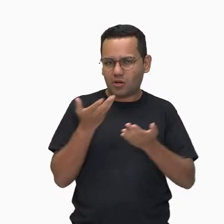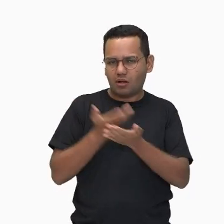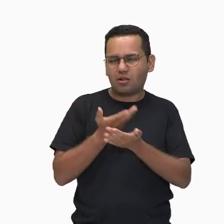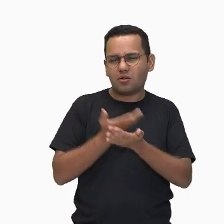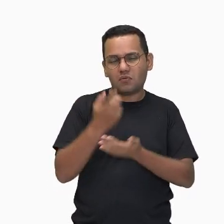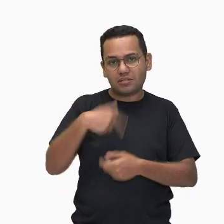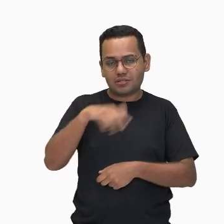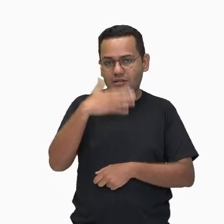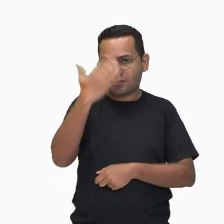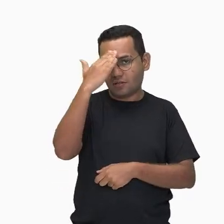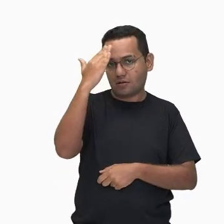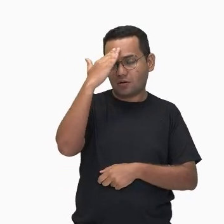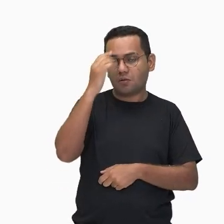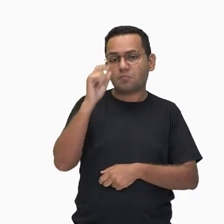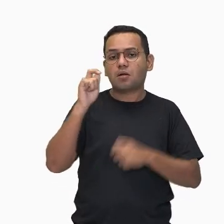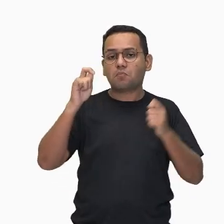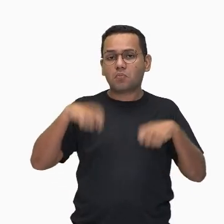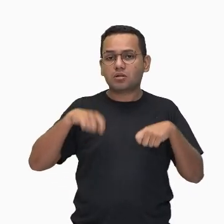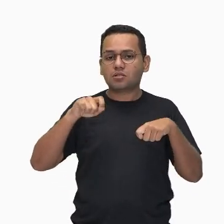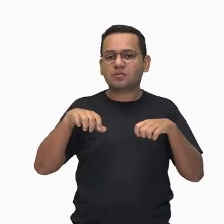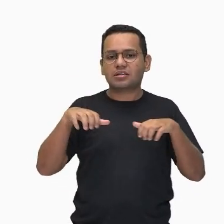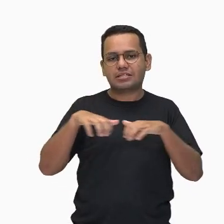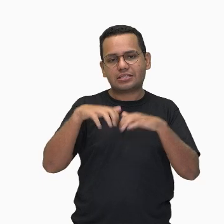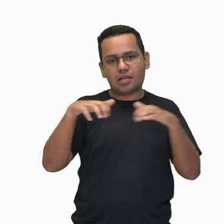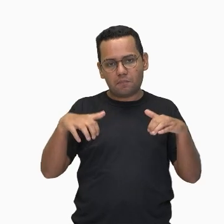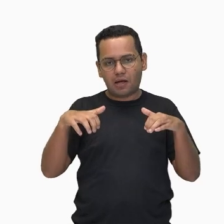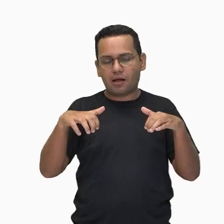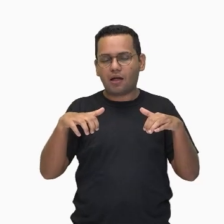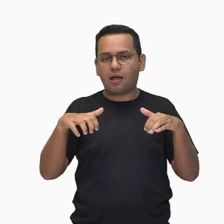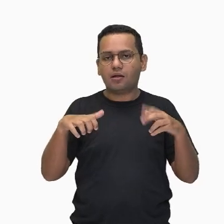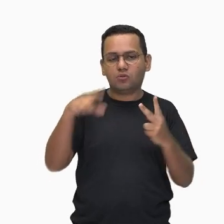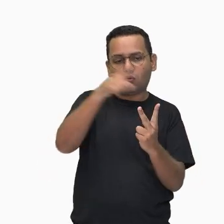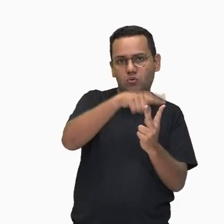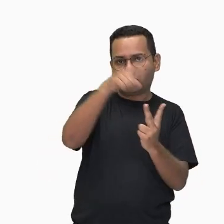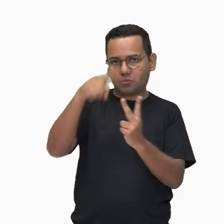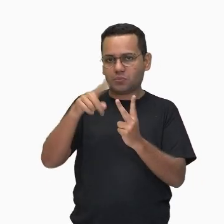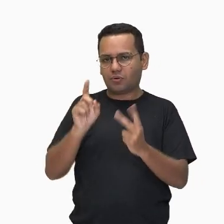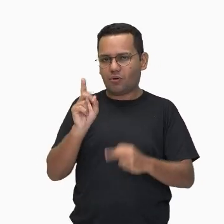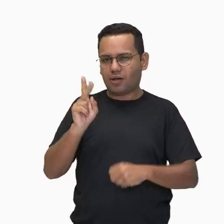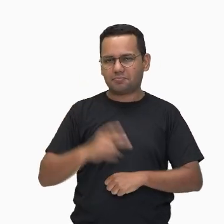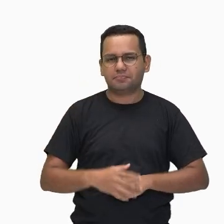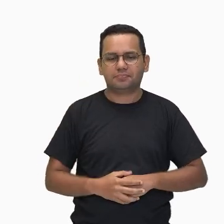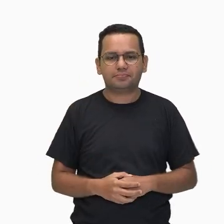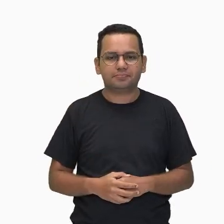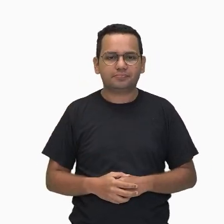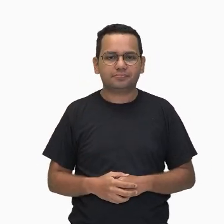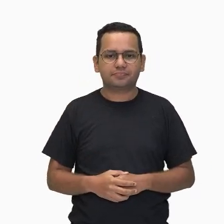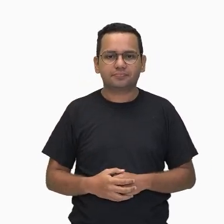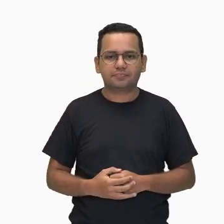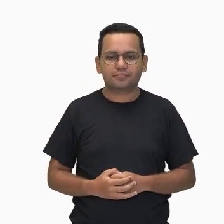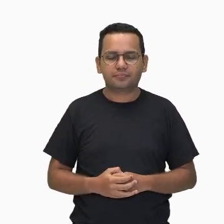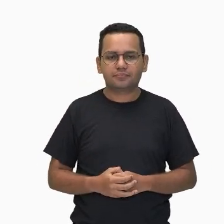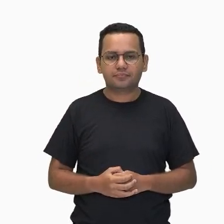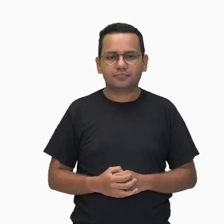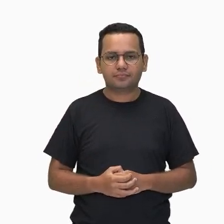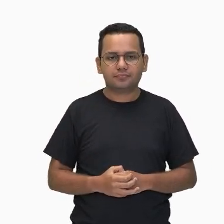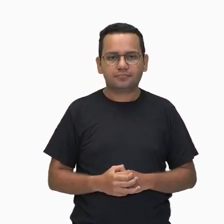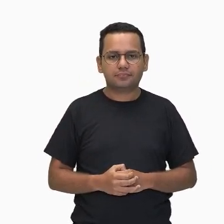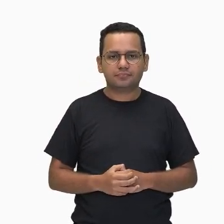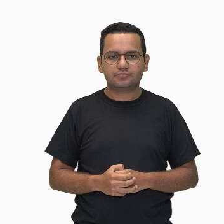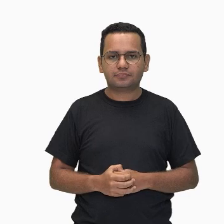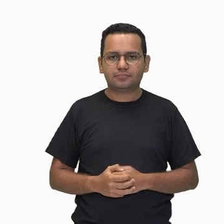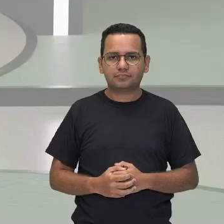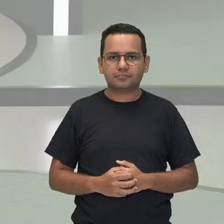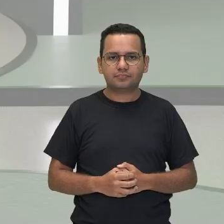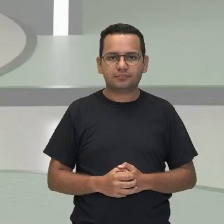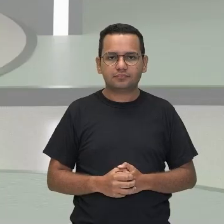aplicam para separar misturas heterogêneas e misturas homogêneas. Vamos primeiro falar dos processos relacionados